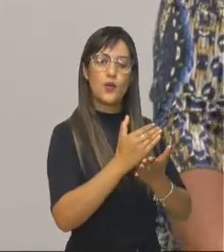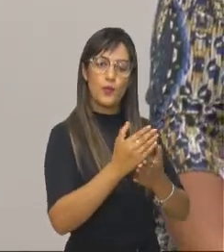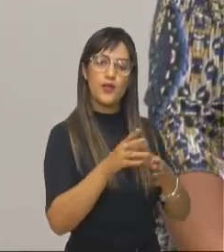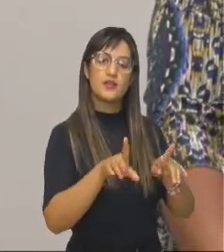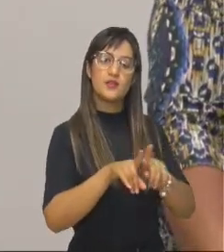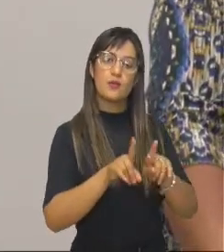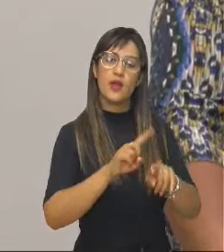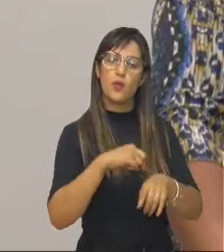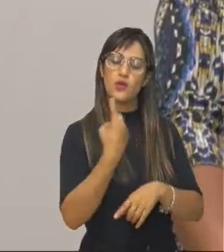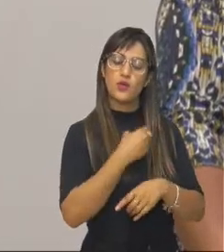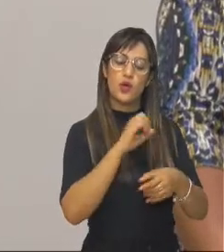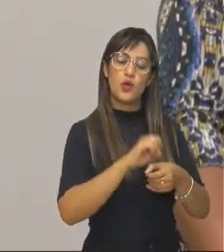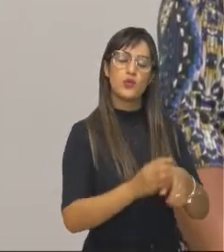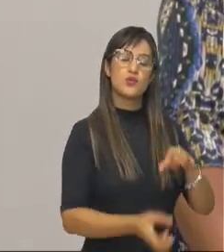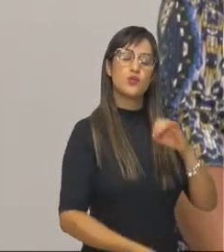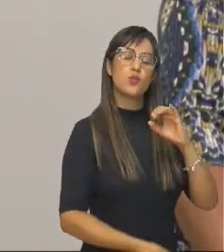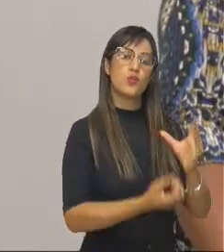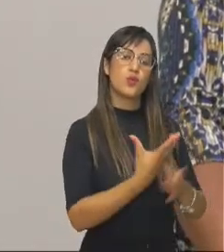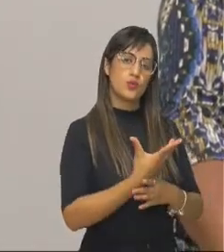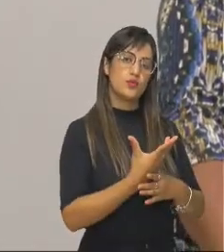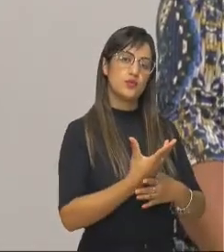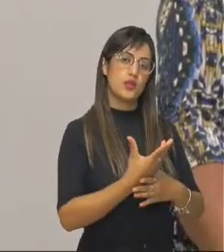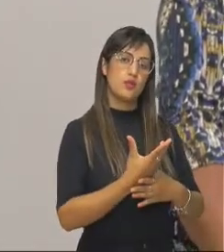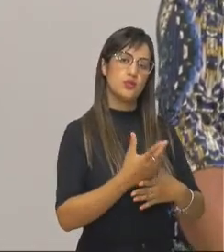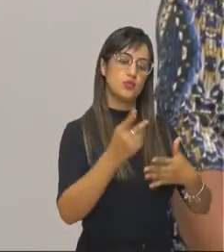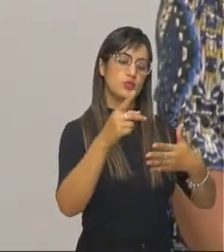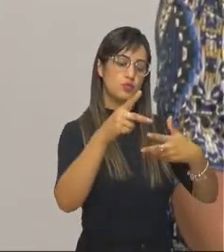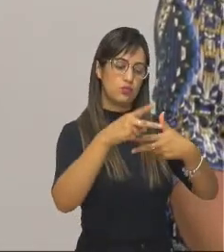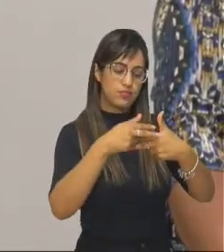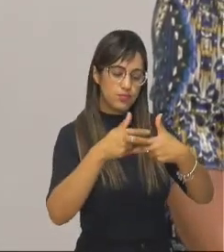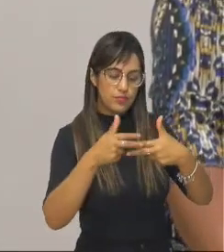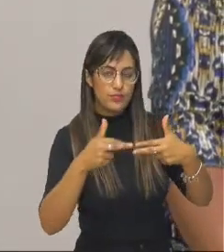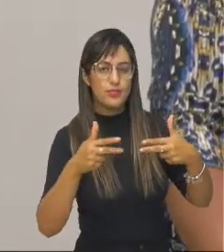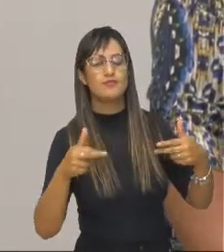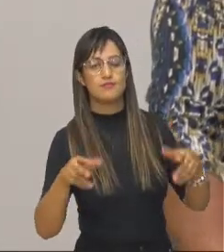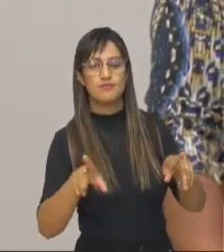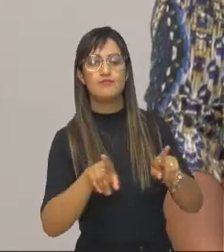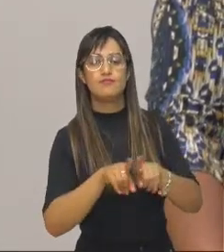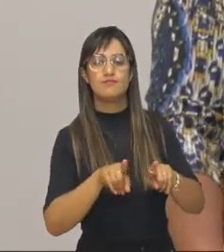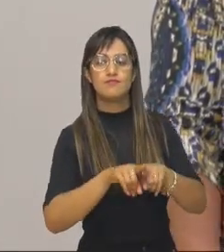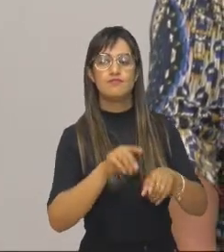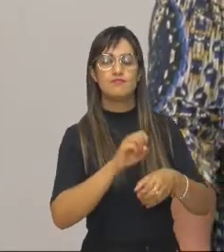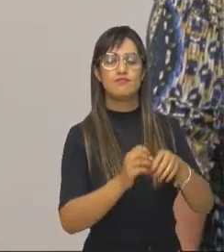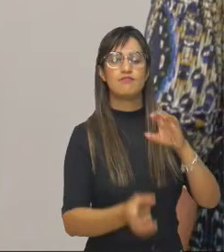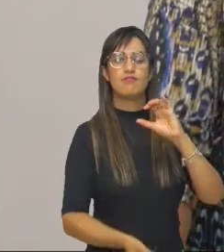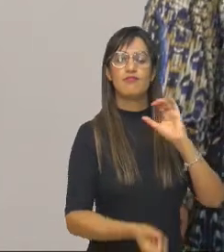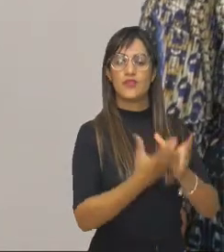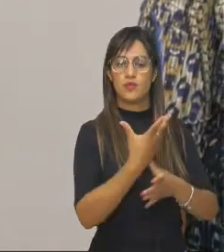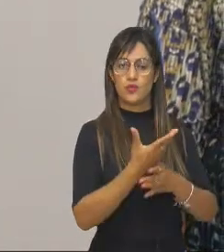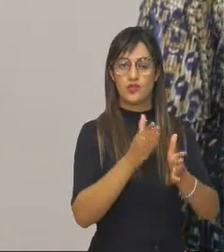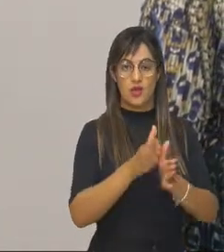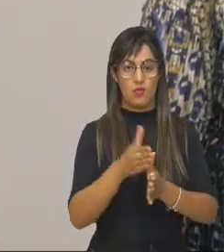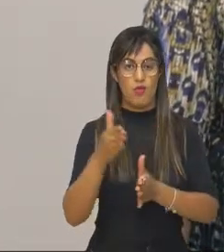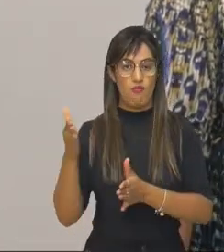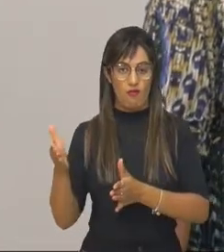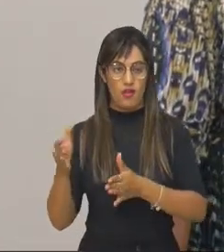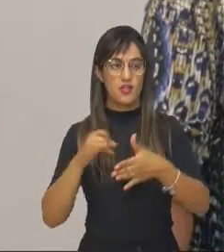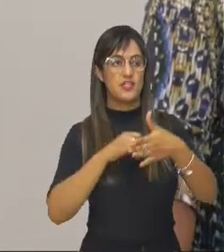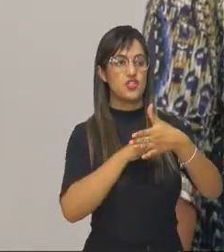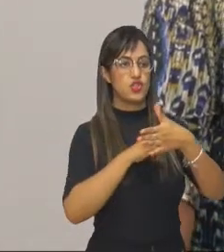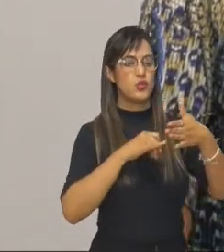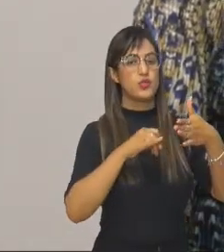gente produz coisas para a psicologia internamente, a gente automaticamente também produz diálogos com o fora também dessa instituição,